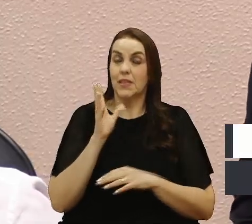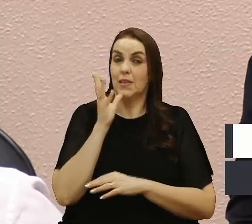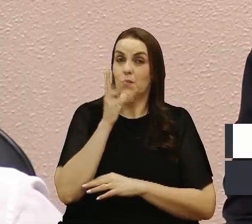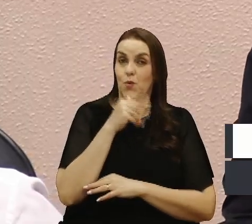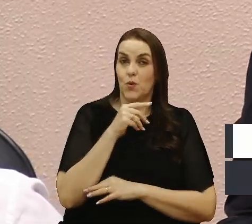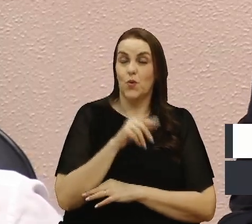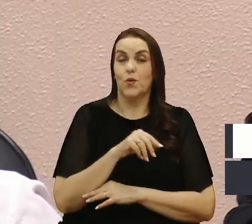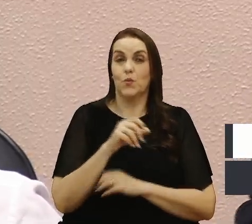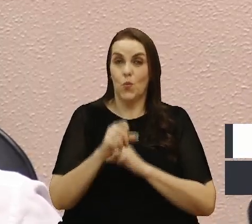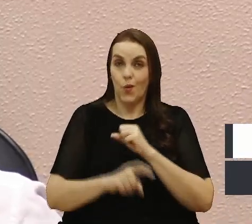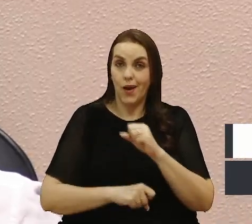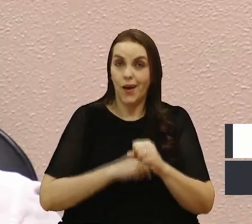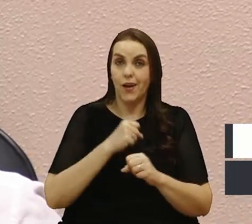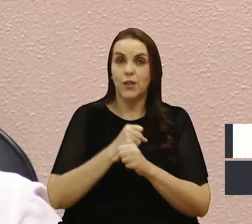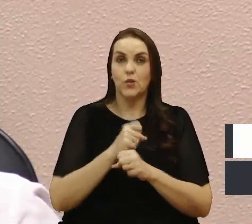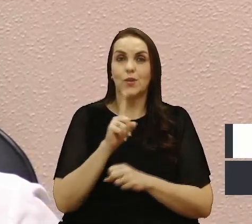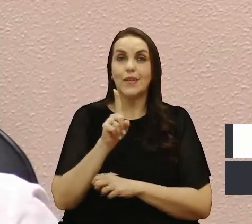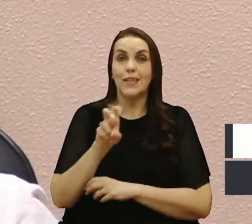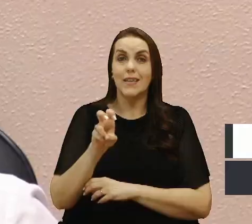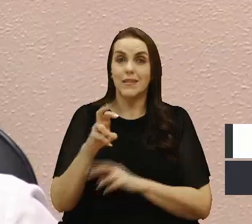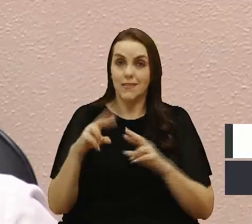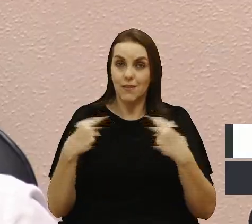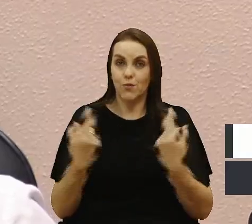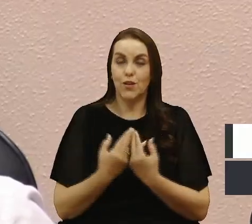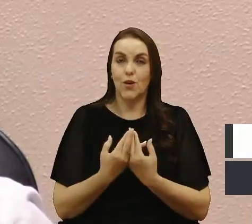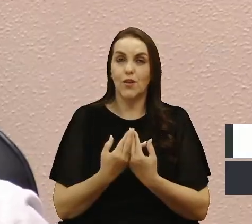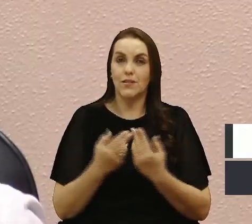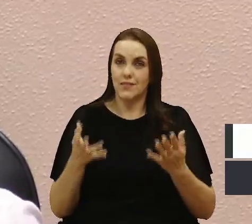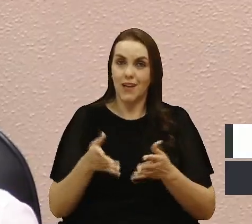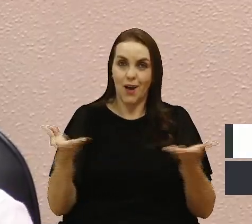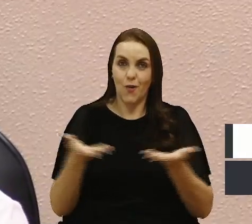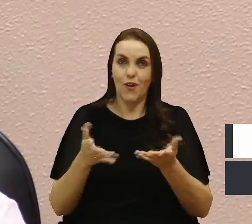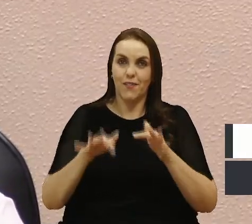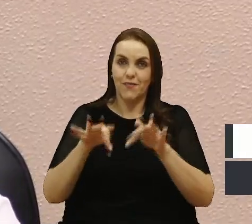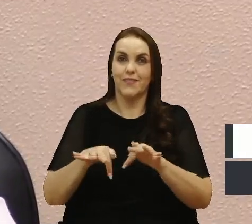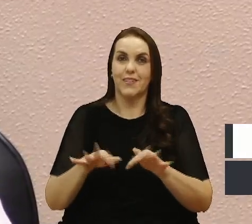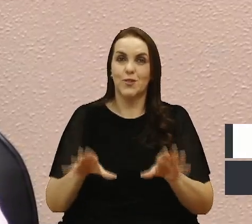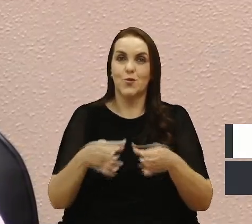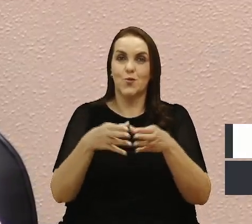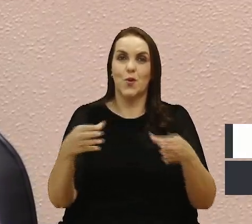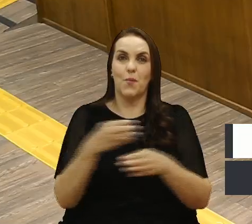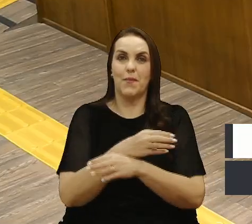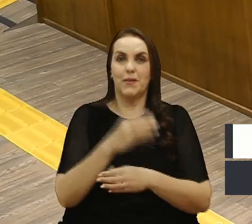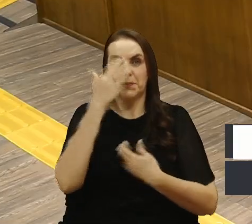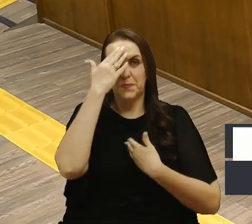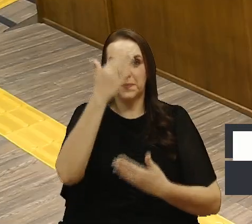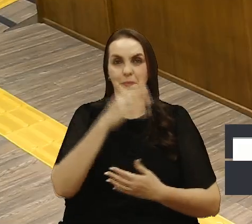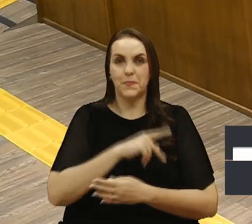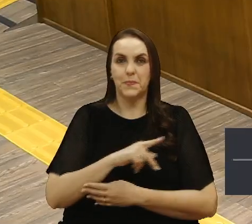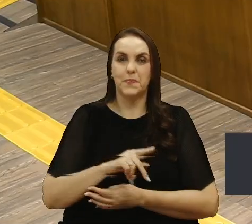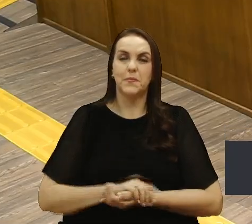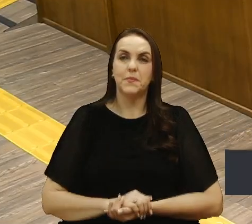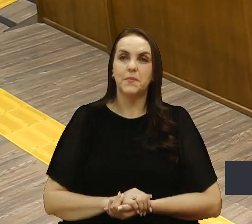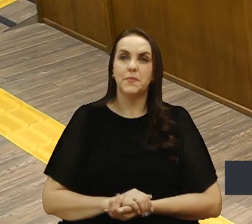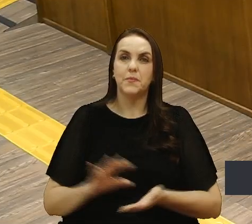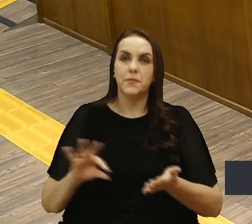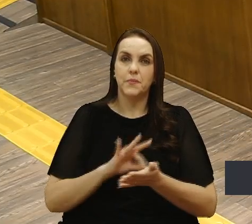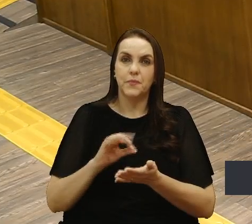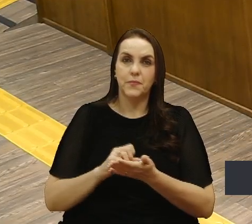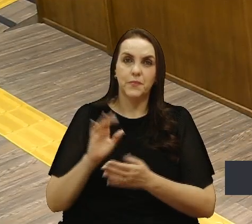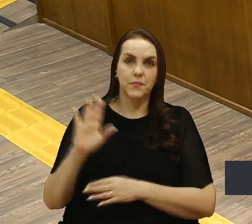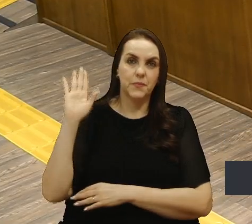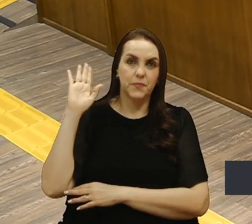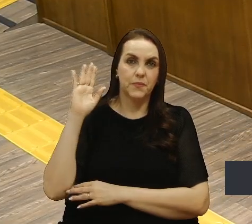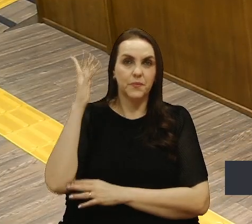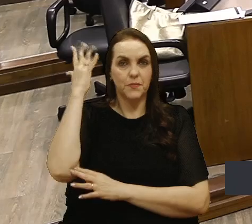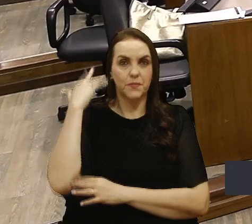a consecução aconteceu hoje de manhã com a turma completa. Obrigado, era isso, senhor presidente. Próximo inscrito, vereador Andressa